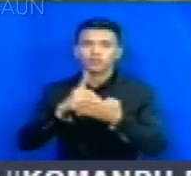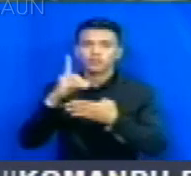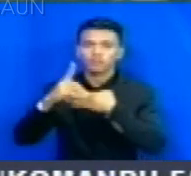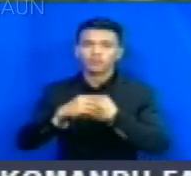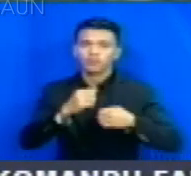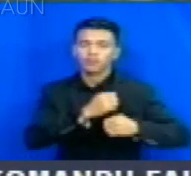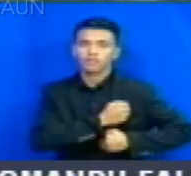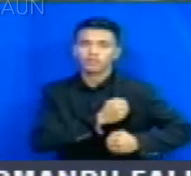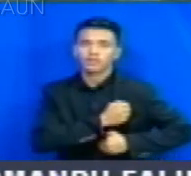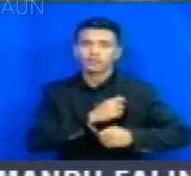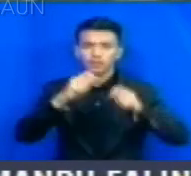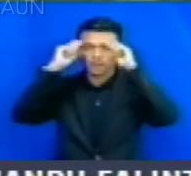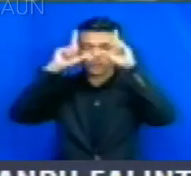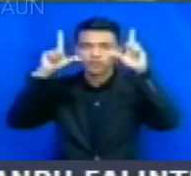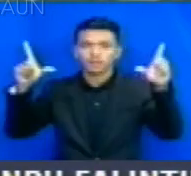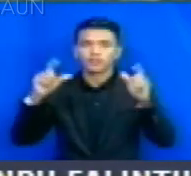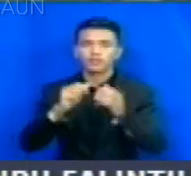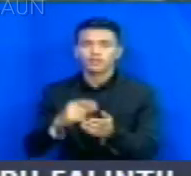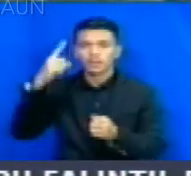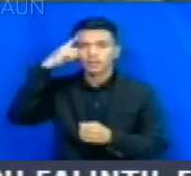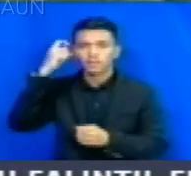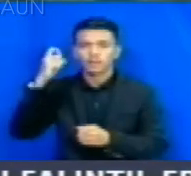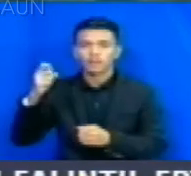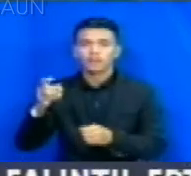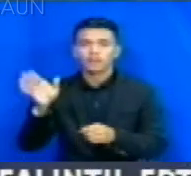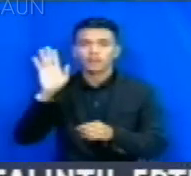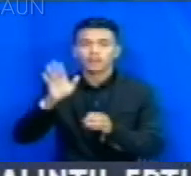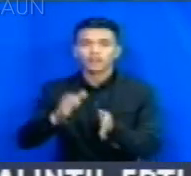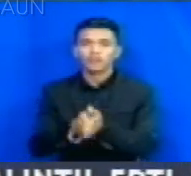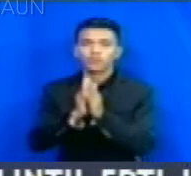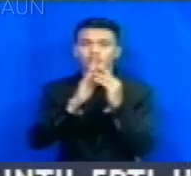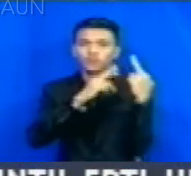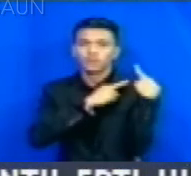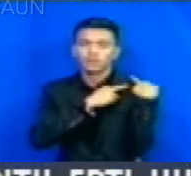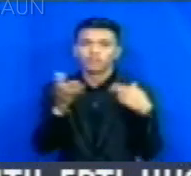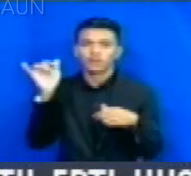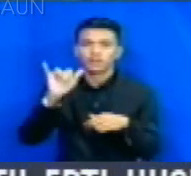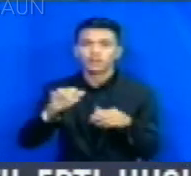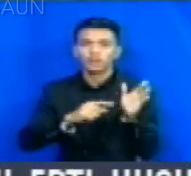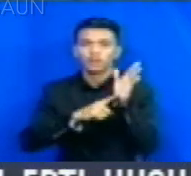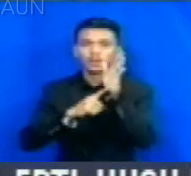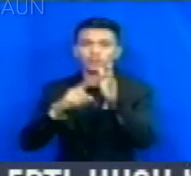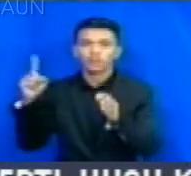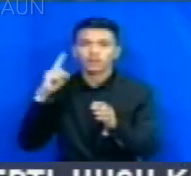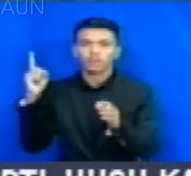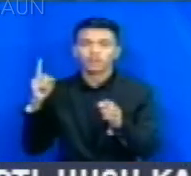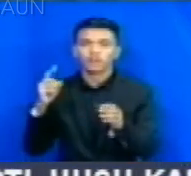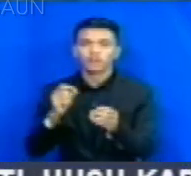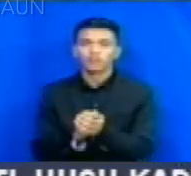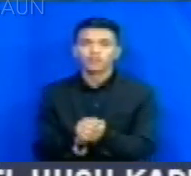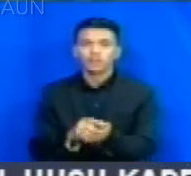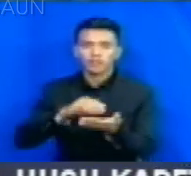Forças Armadas Timor-Leste niang. Tambane, ne russo ba promovido sira, atuaturu na fatin comportamento